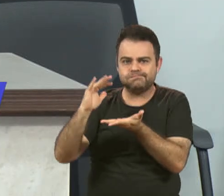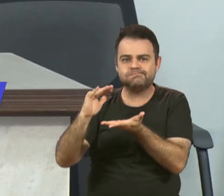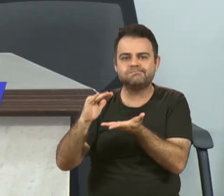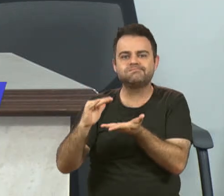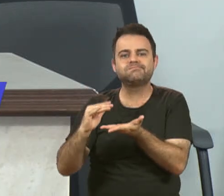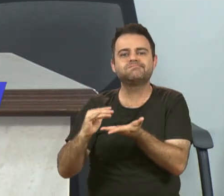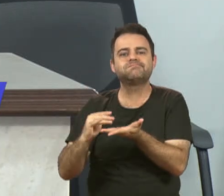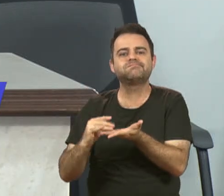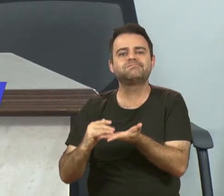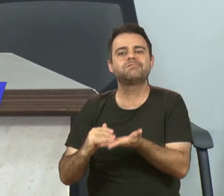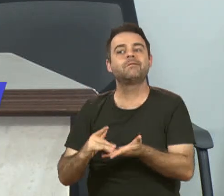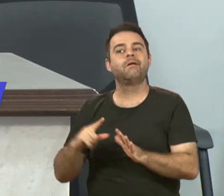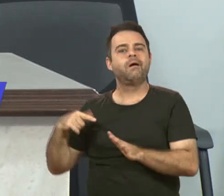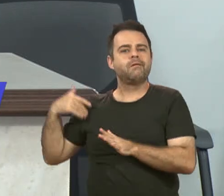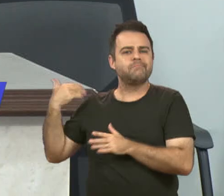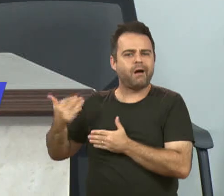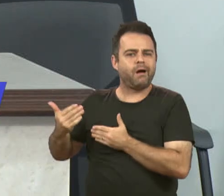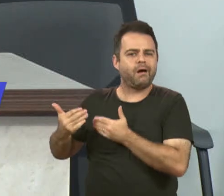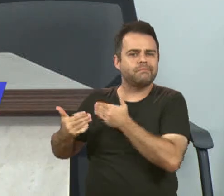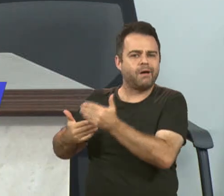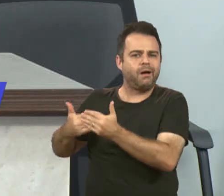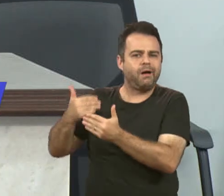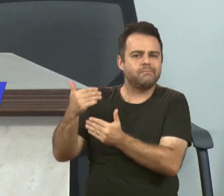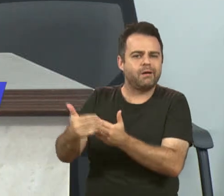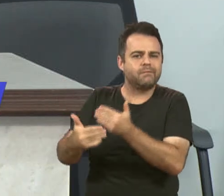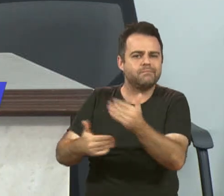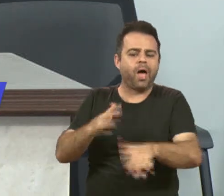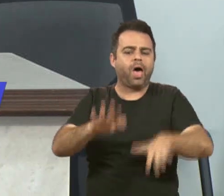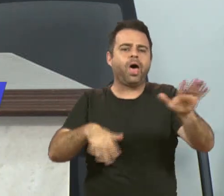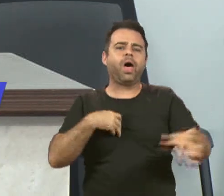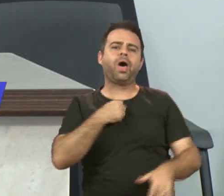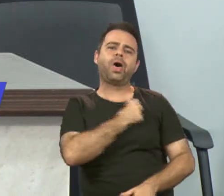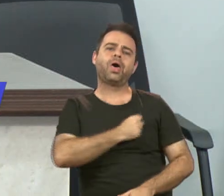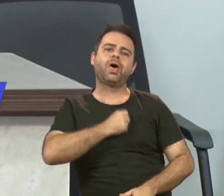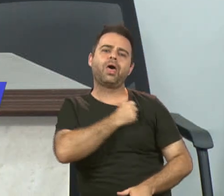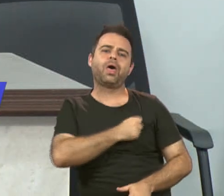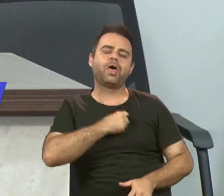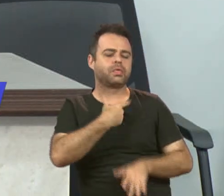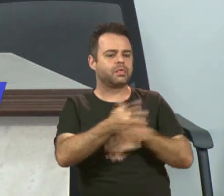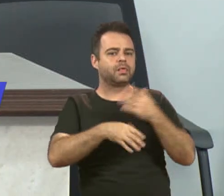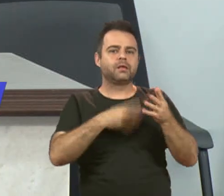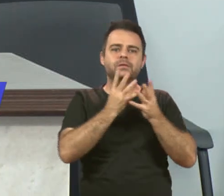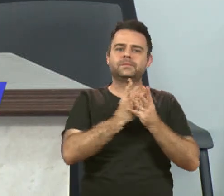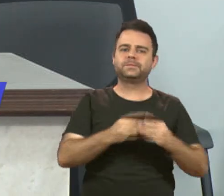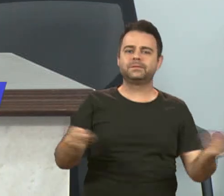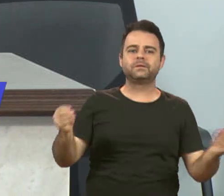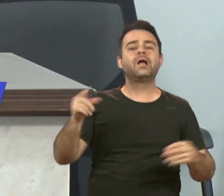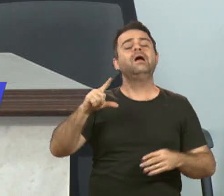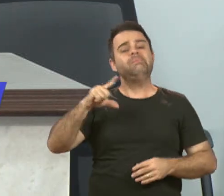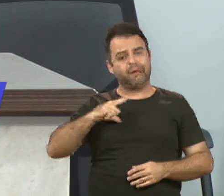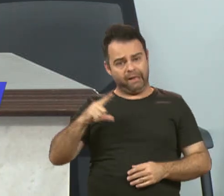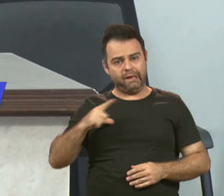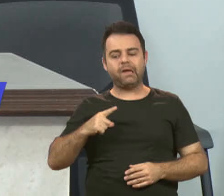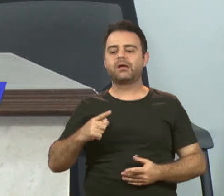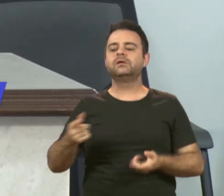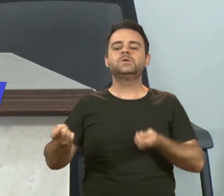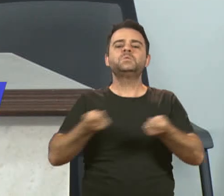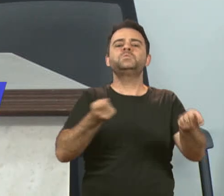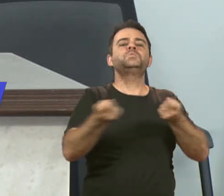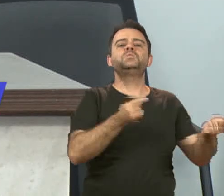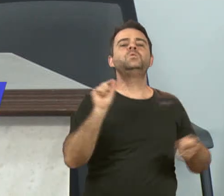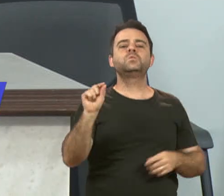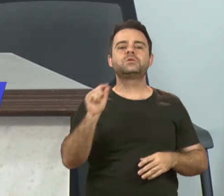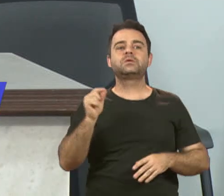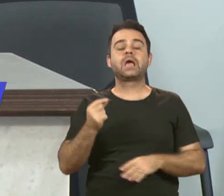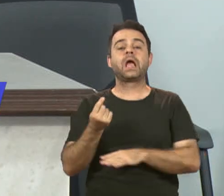cura saudades na mais-valia capitalista e que explora cada trabalhador na sua labuta. O tempo